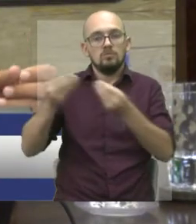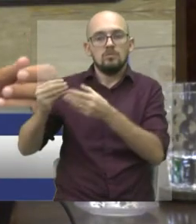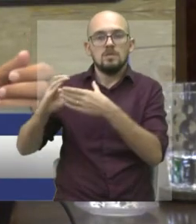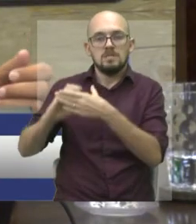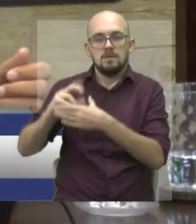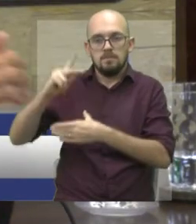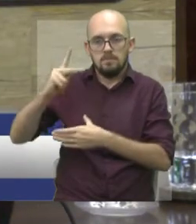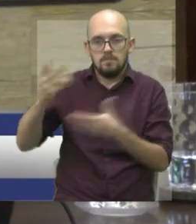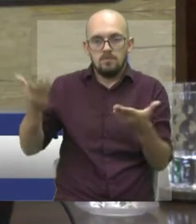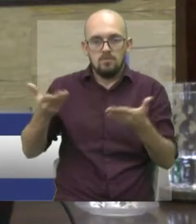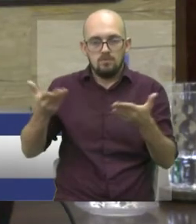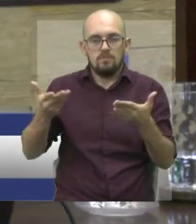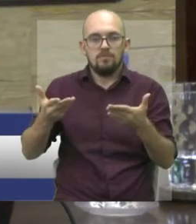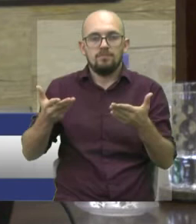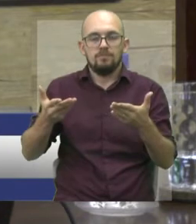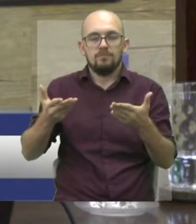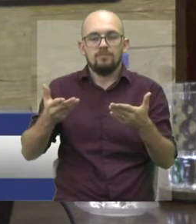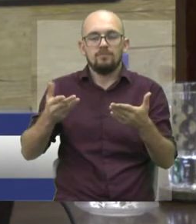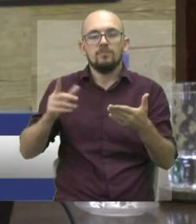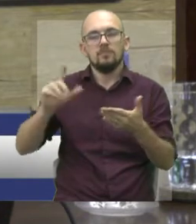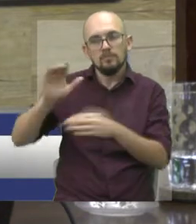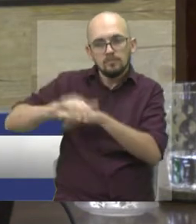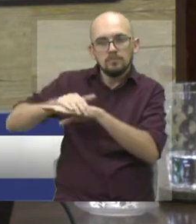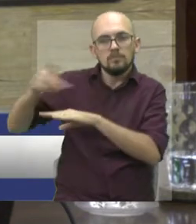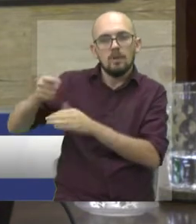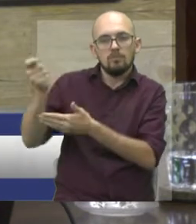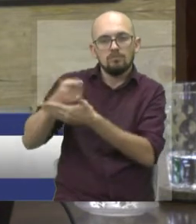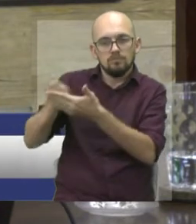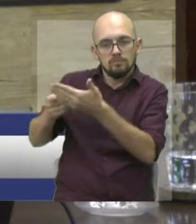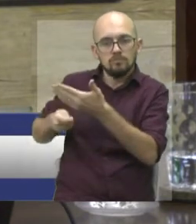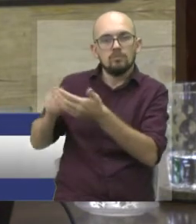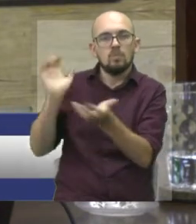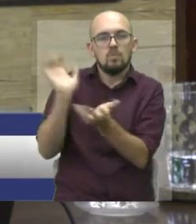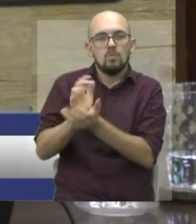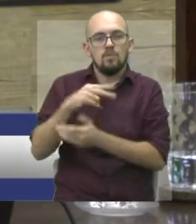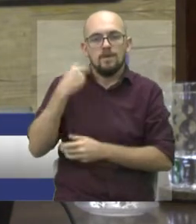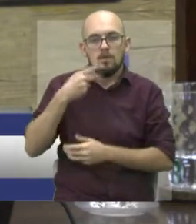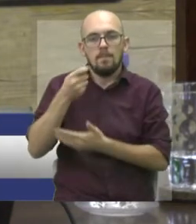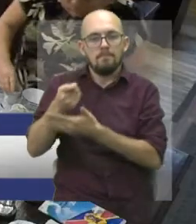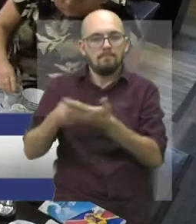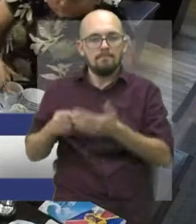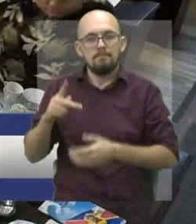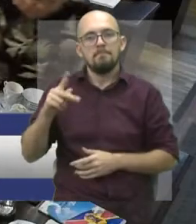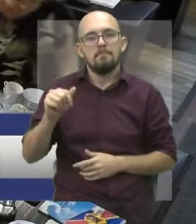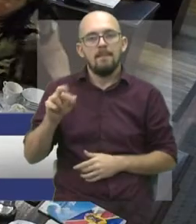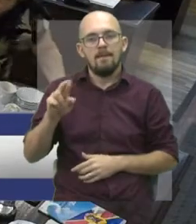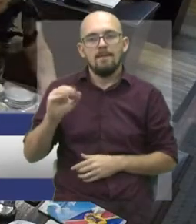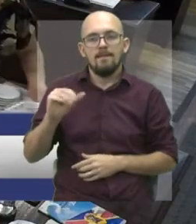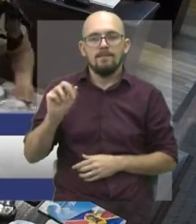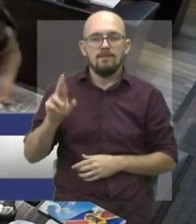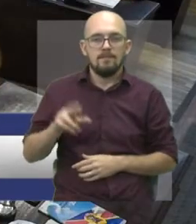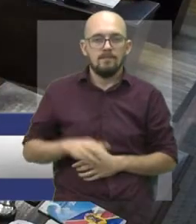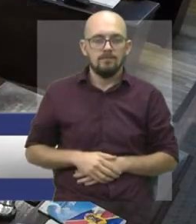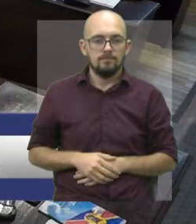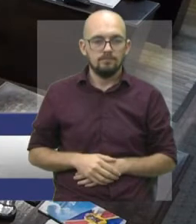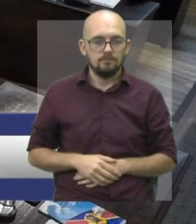comissões permanentes da Casa, para os devidos pareceres dos senhores vereadores.